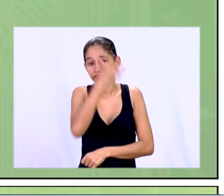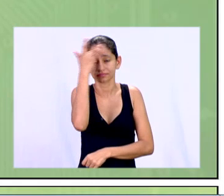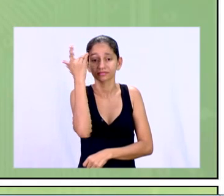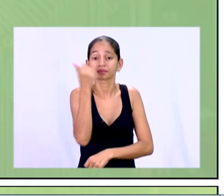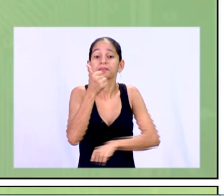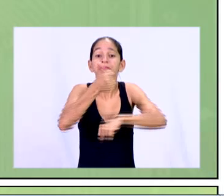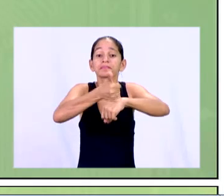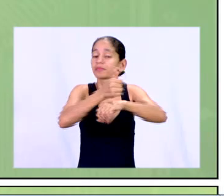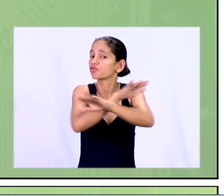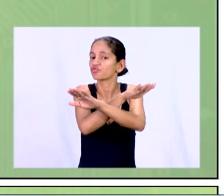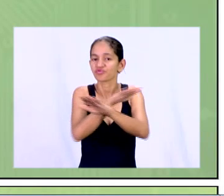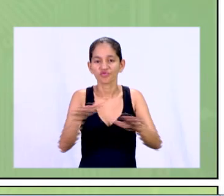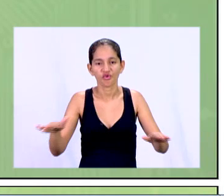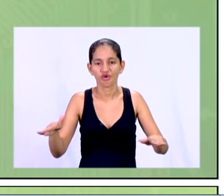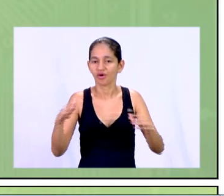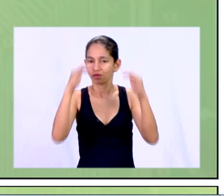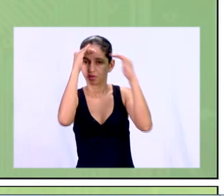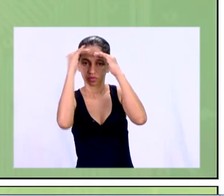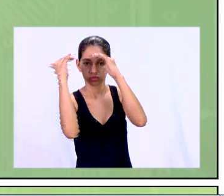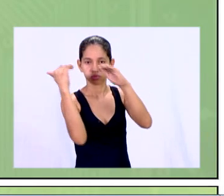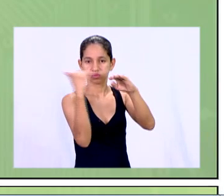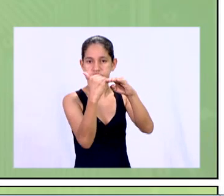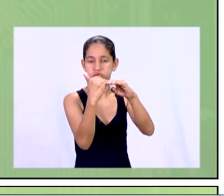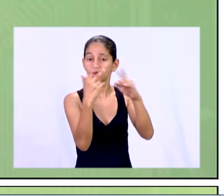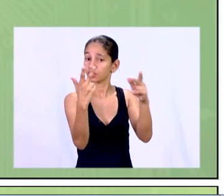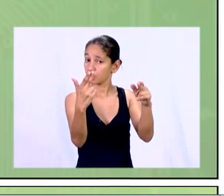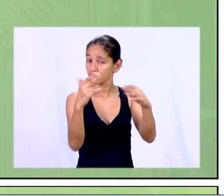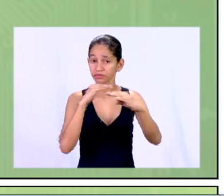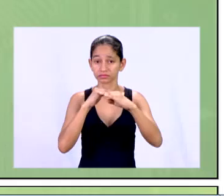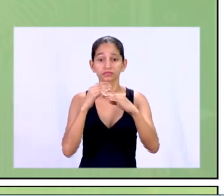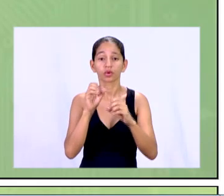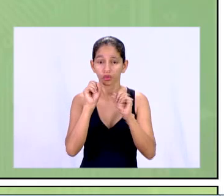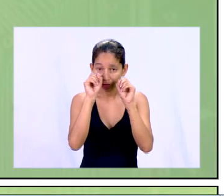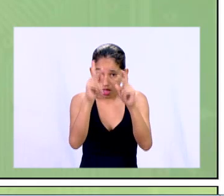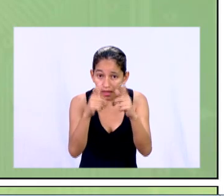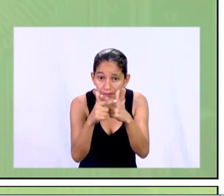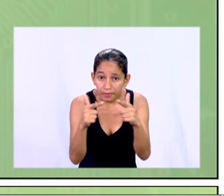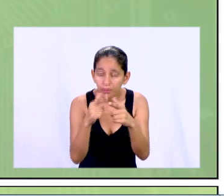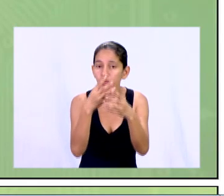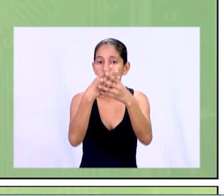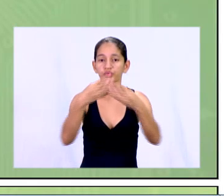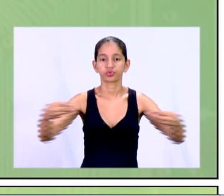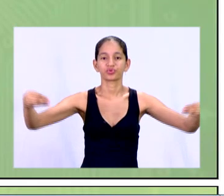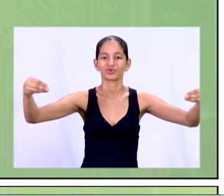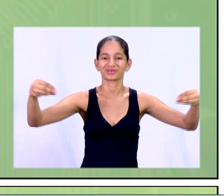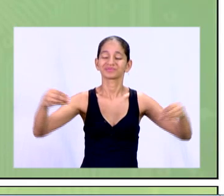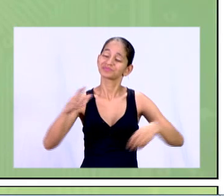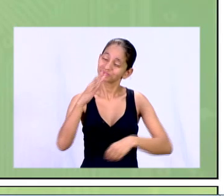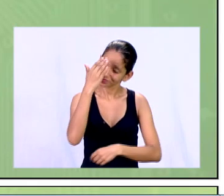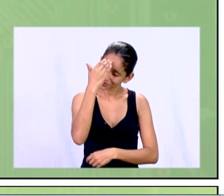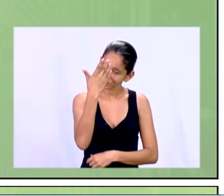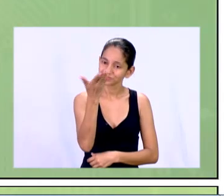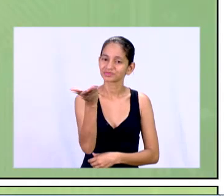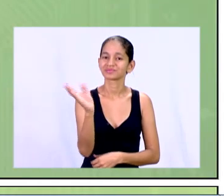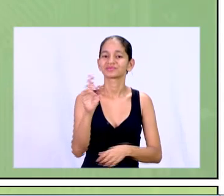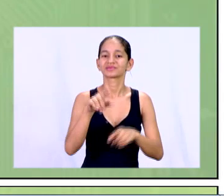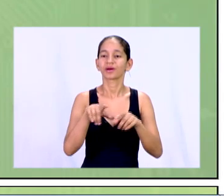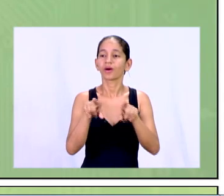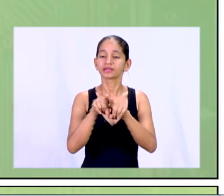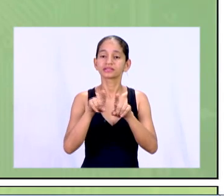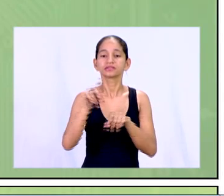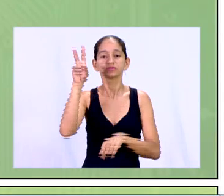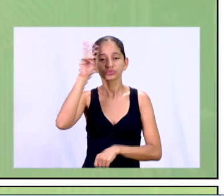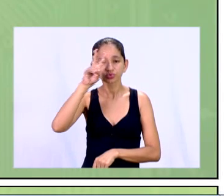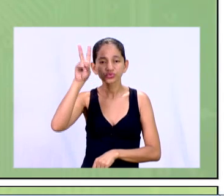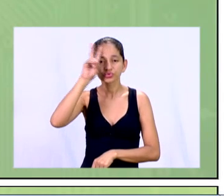ela é um ser humano como você. Resolvido o problema, né? Então, na história da humanidade, nós temos